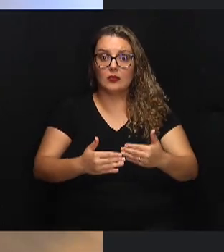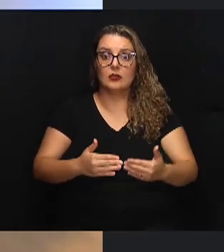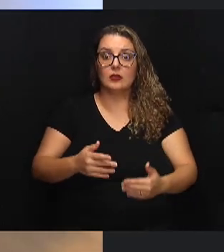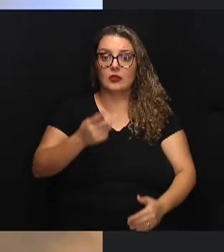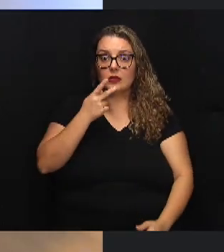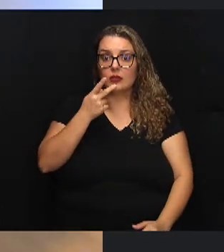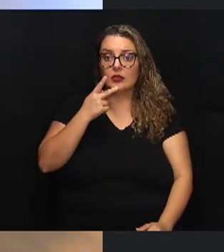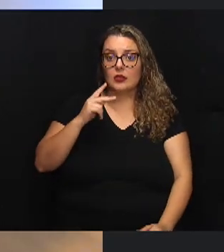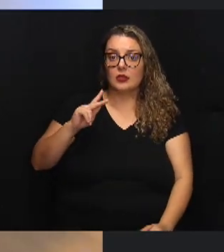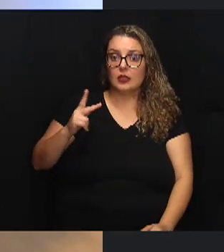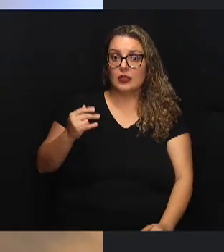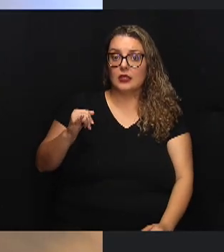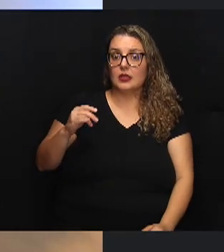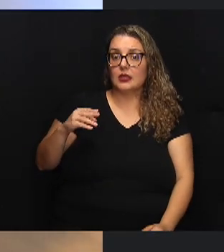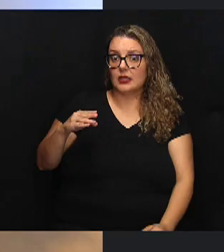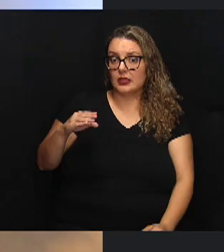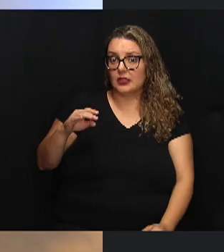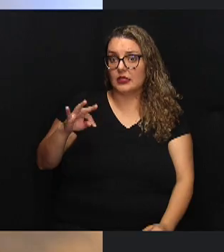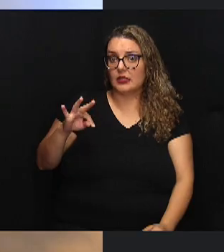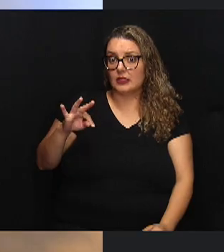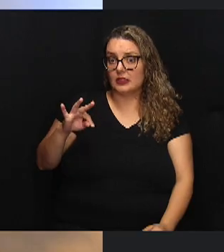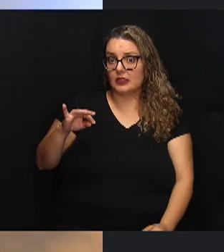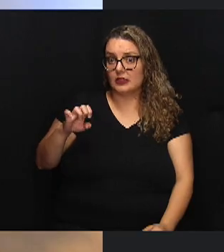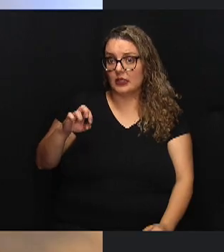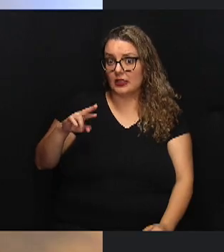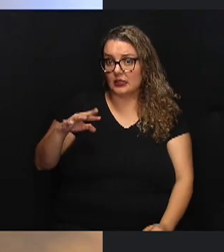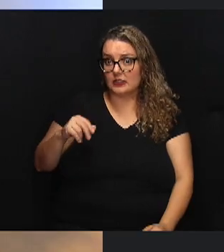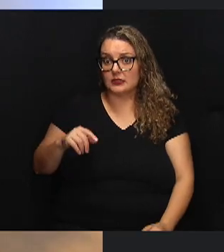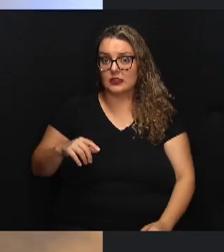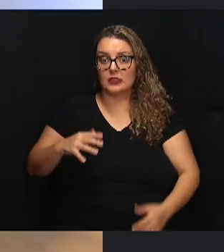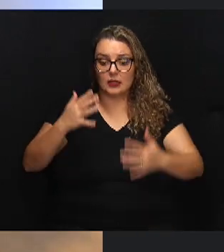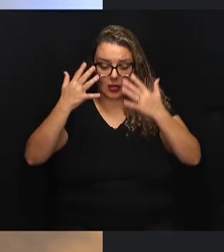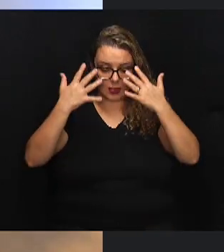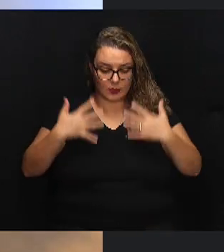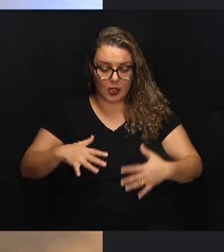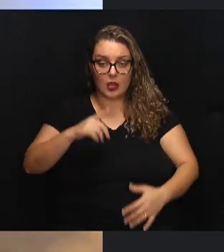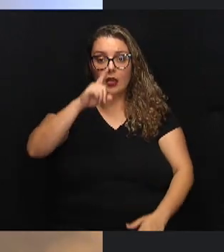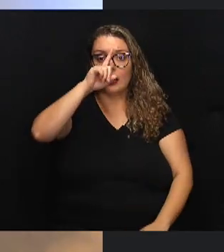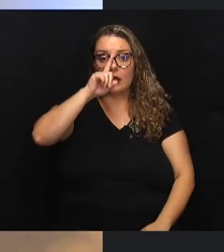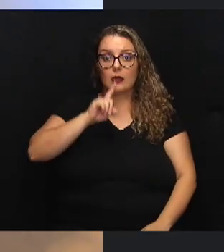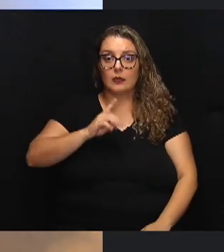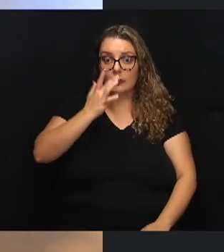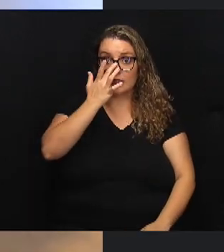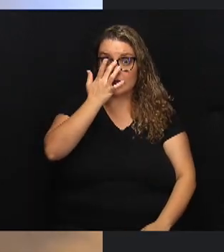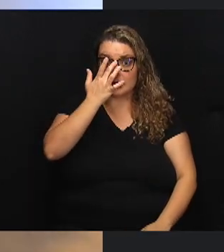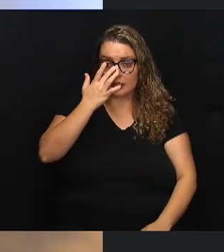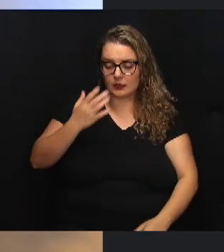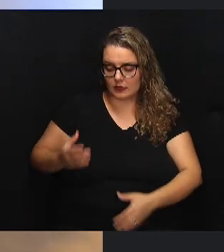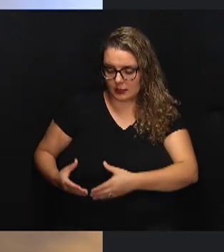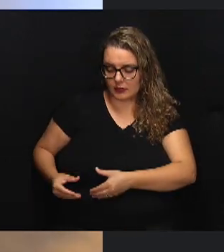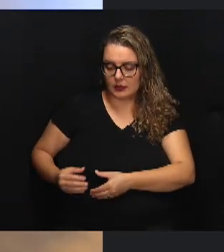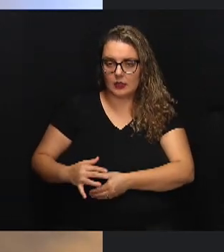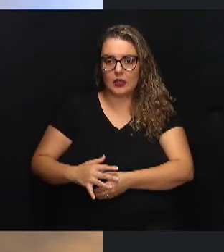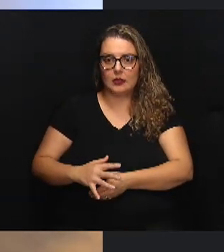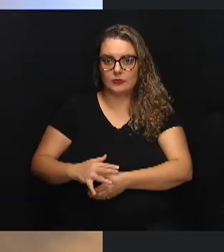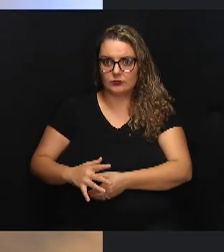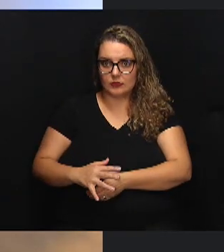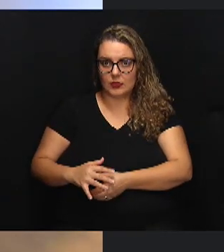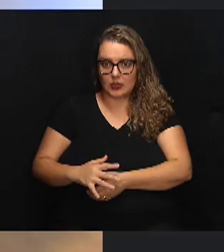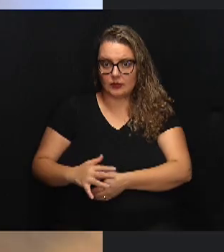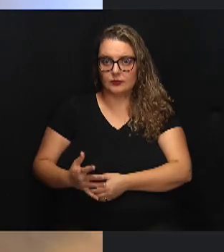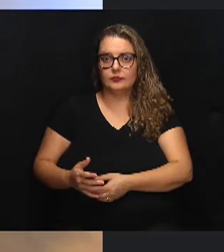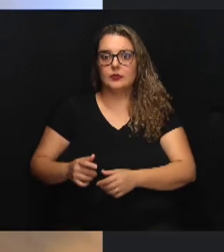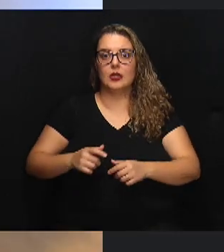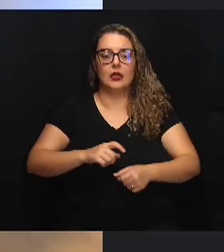de icterícia, que é aquele amarelão, que é quando ocorre essa obstrução, as bilirrubinas aumentam no